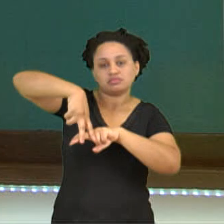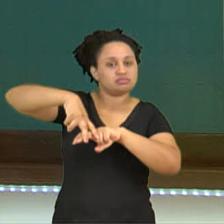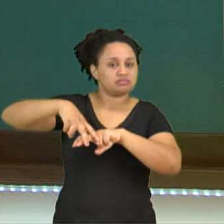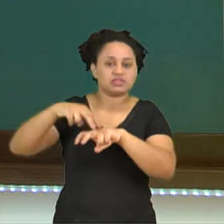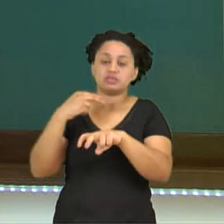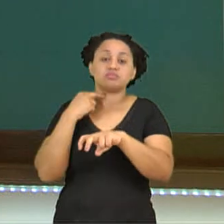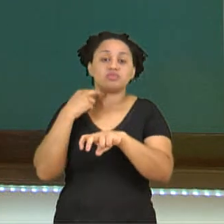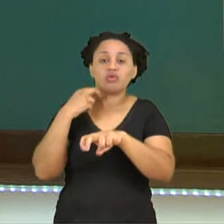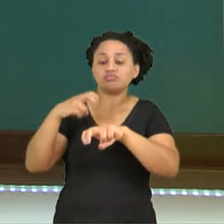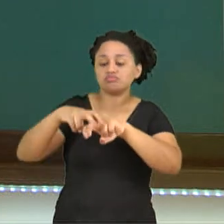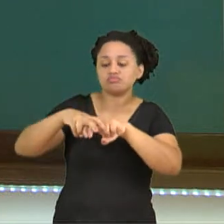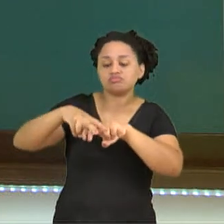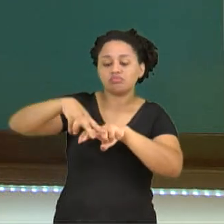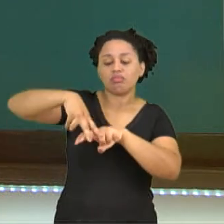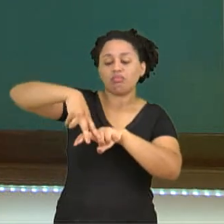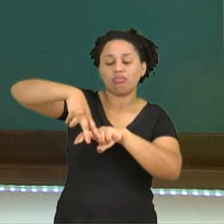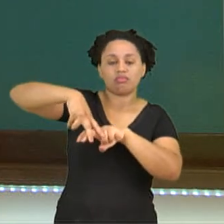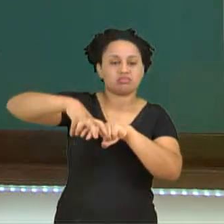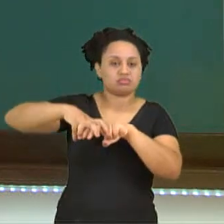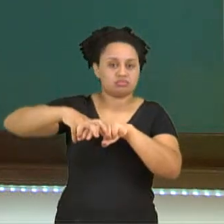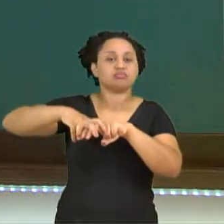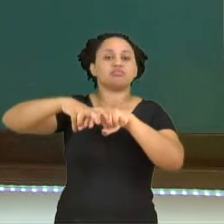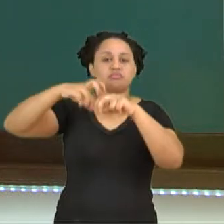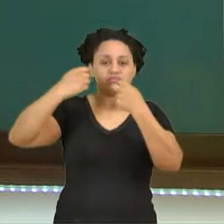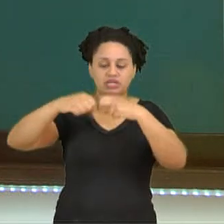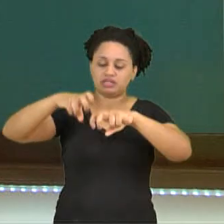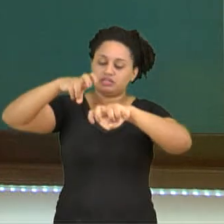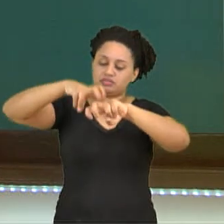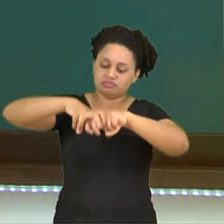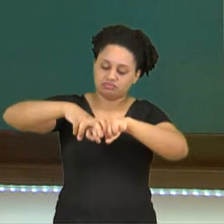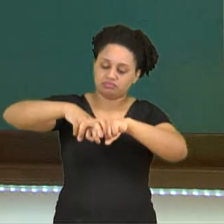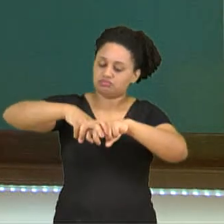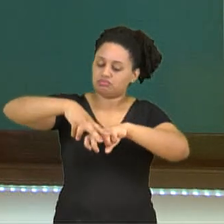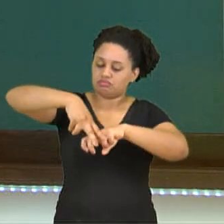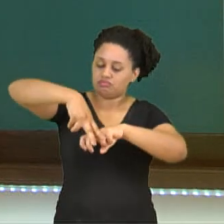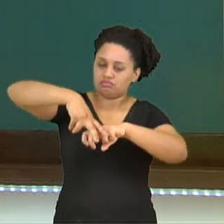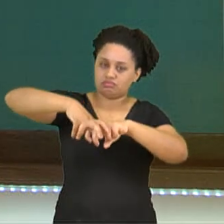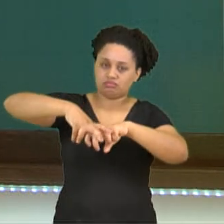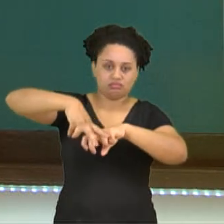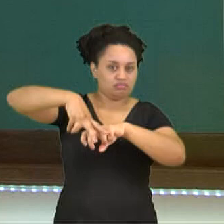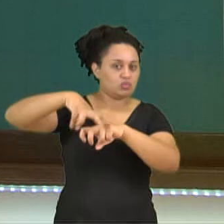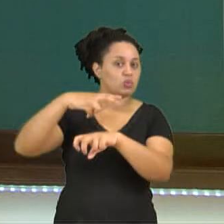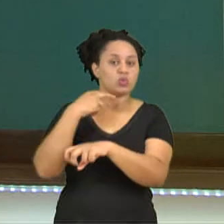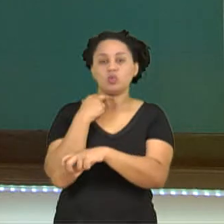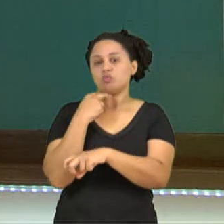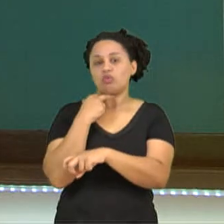de ficar com o tronco elevado. Não está sentado na cadeira, ok?